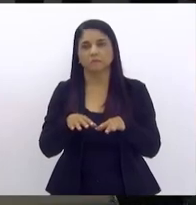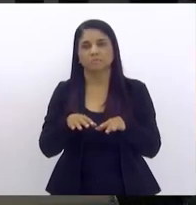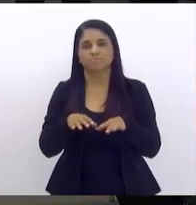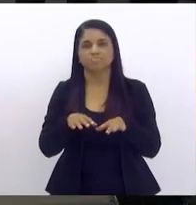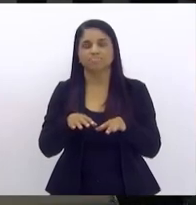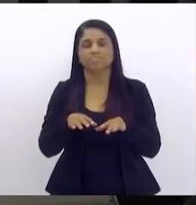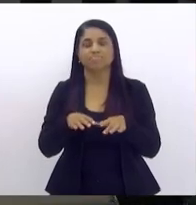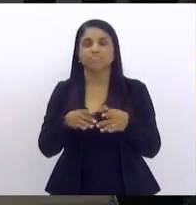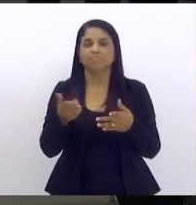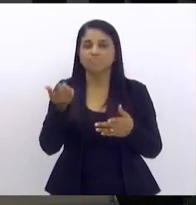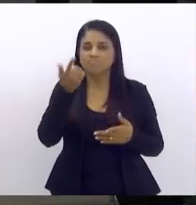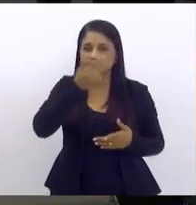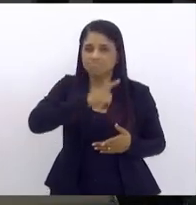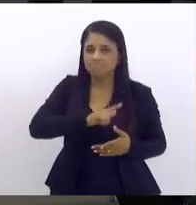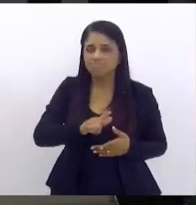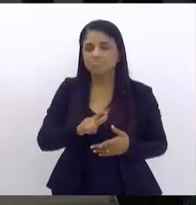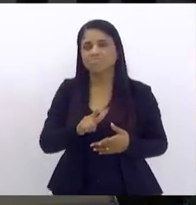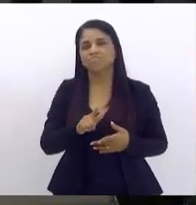e nós pudermos, assim, para a gente poder